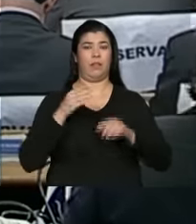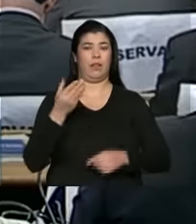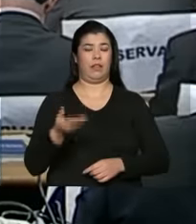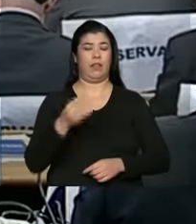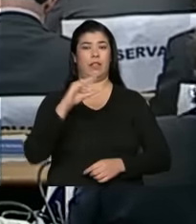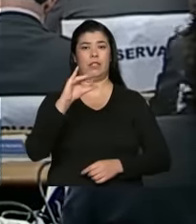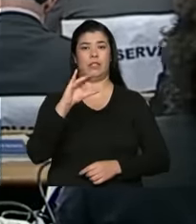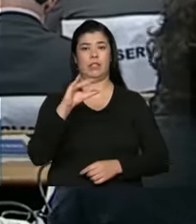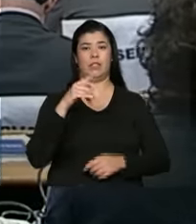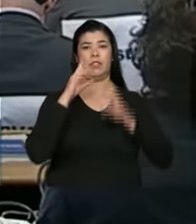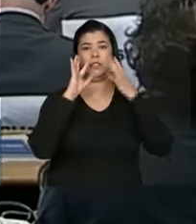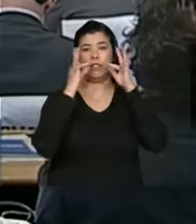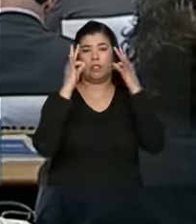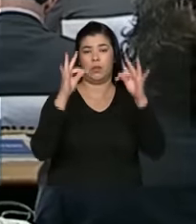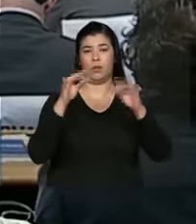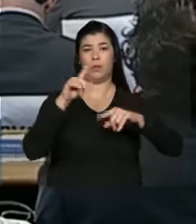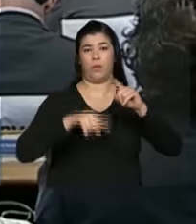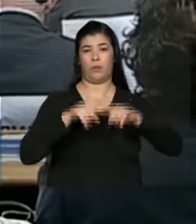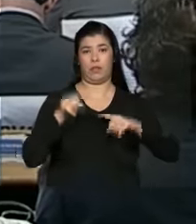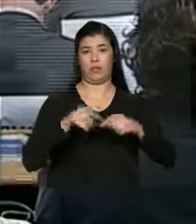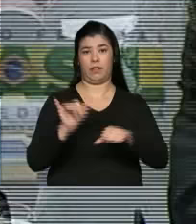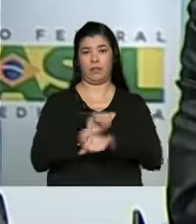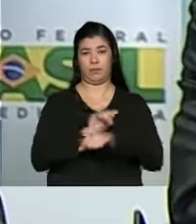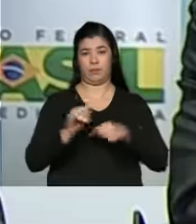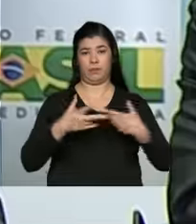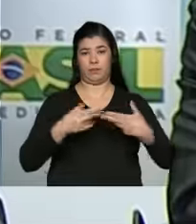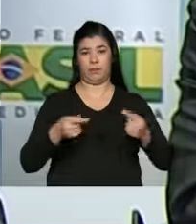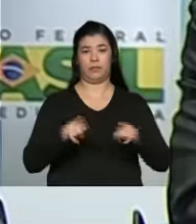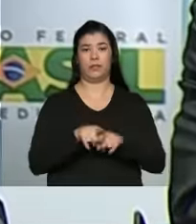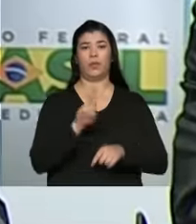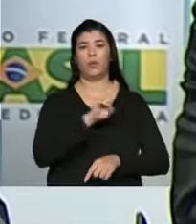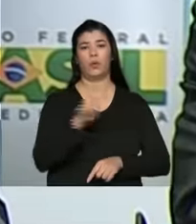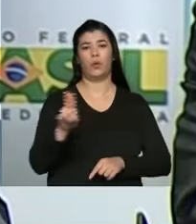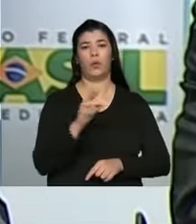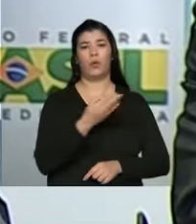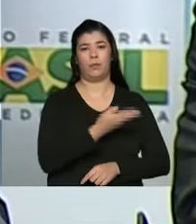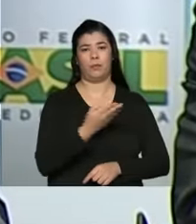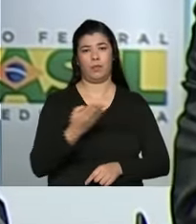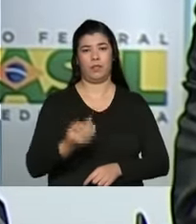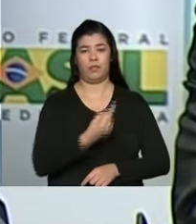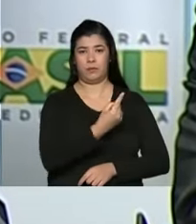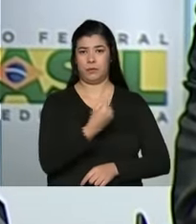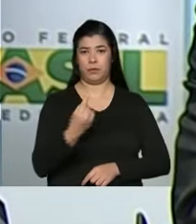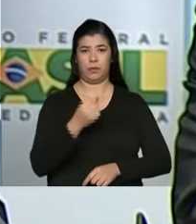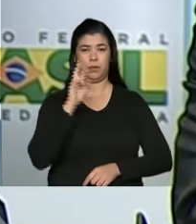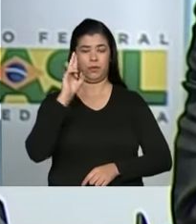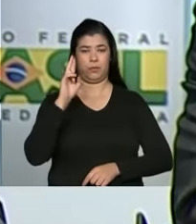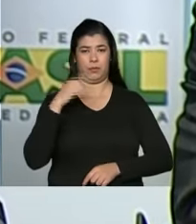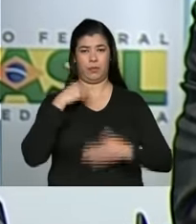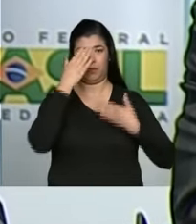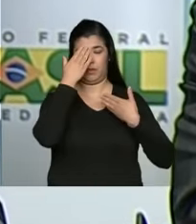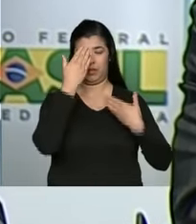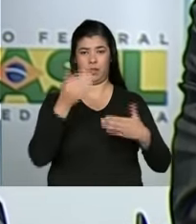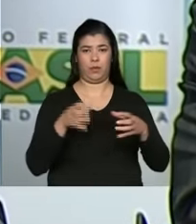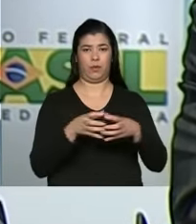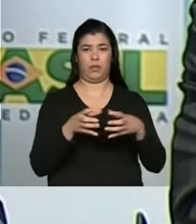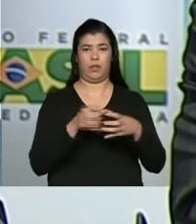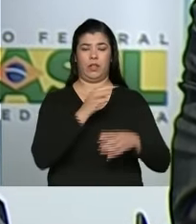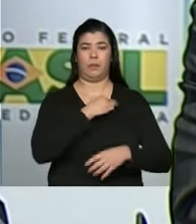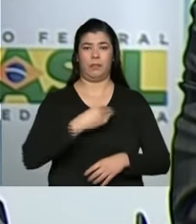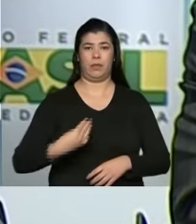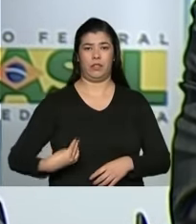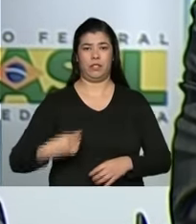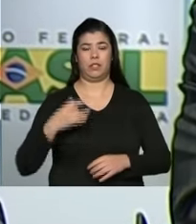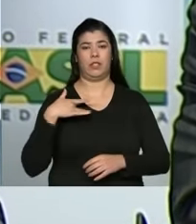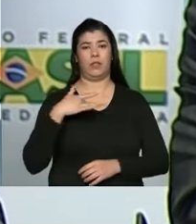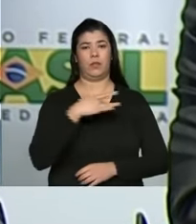em sumos estratégicos eh em nome deles agradecer a toda a equipe do Ministério da Saúde